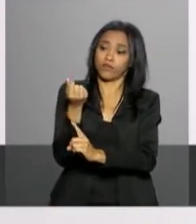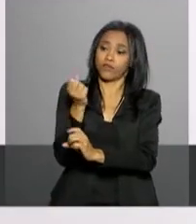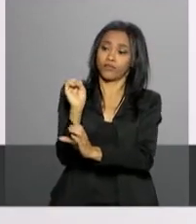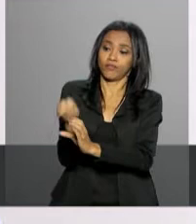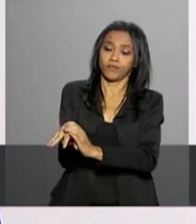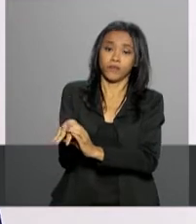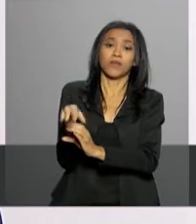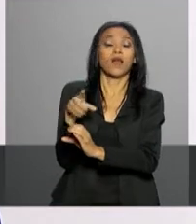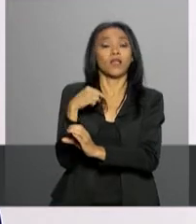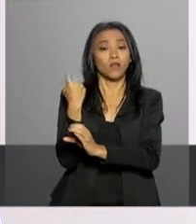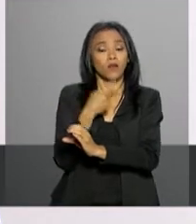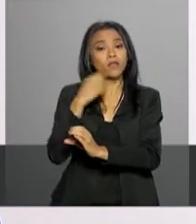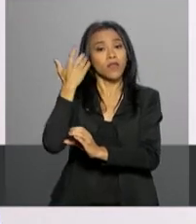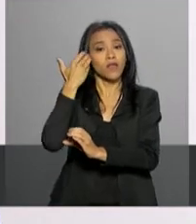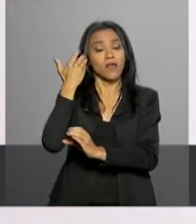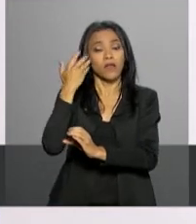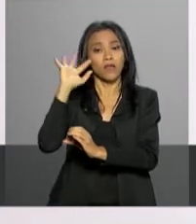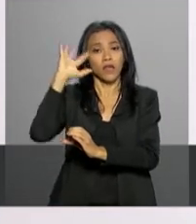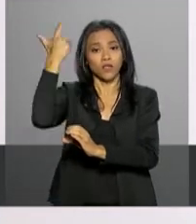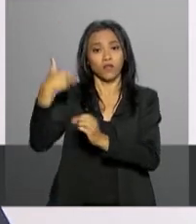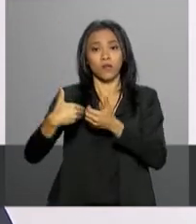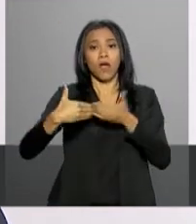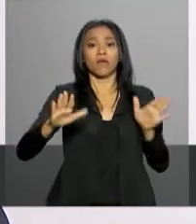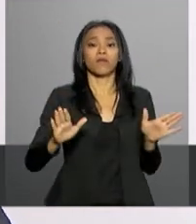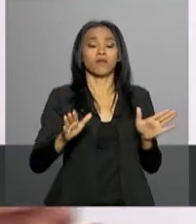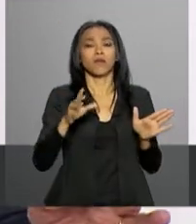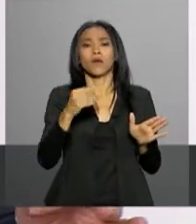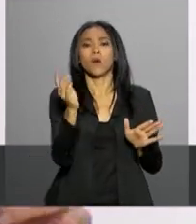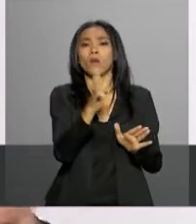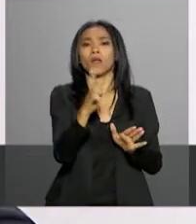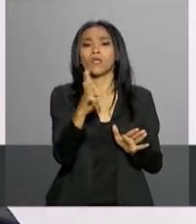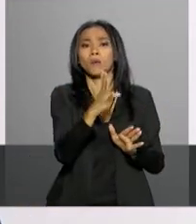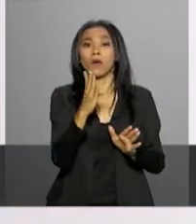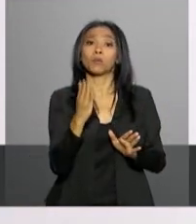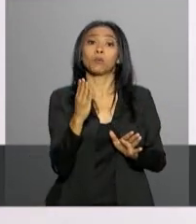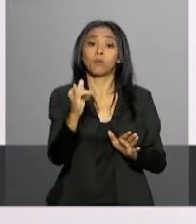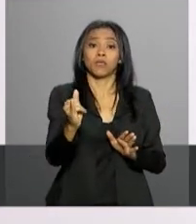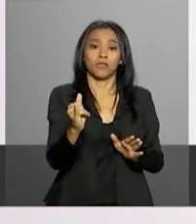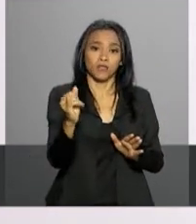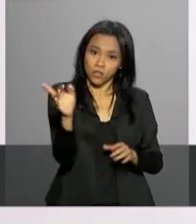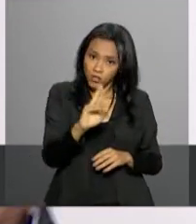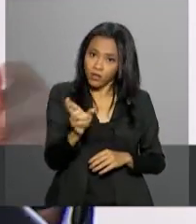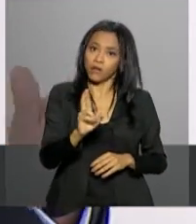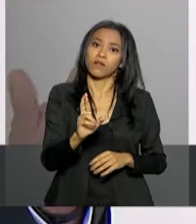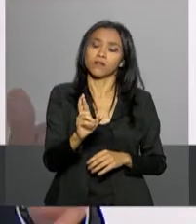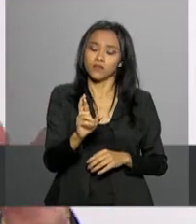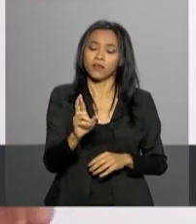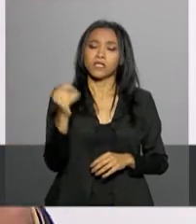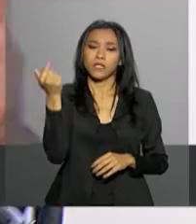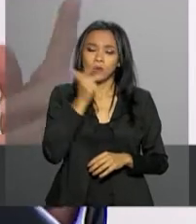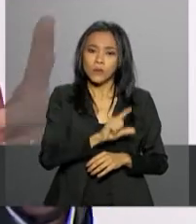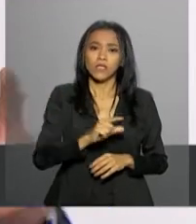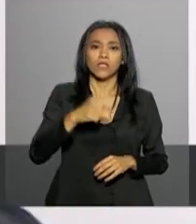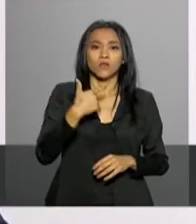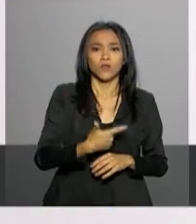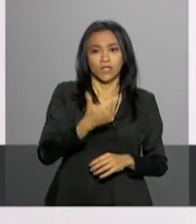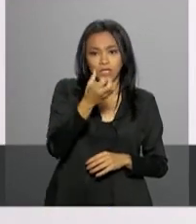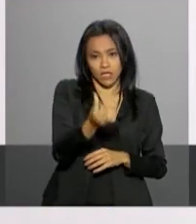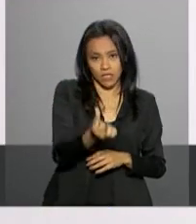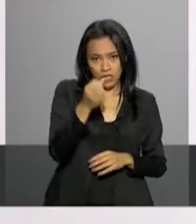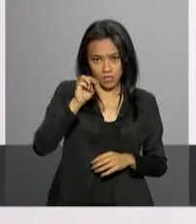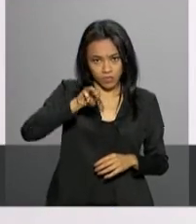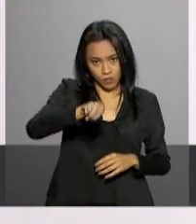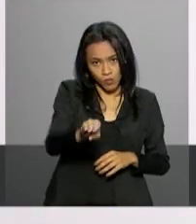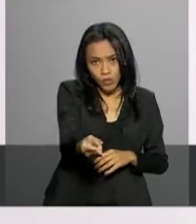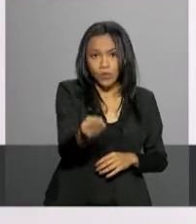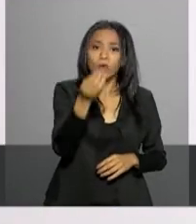liberamos naquela oportunidade 44 bilhões de reais que atingiram 26 milhões de